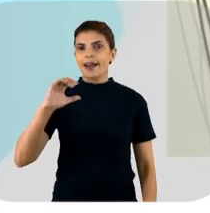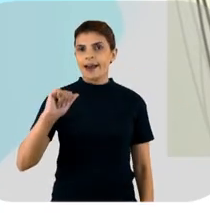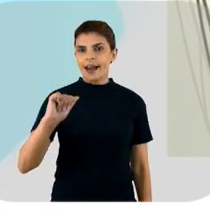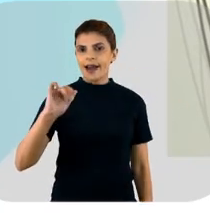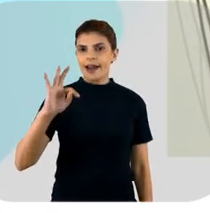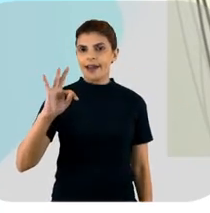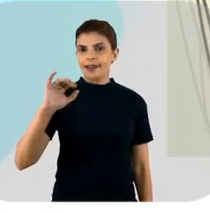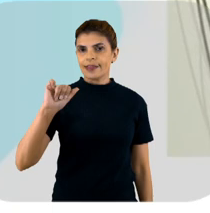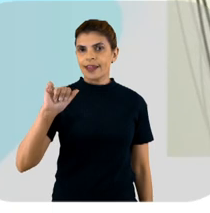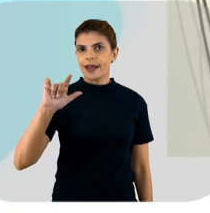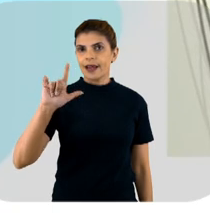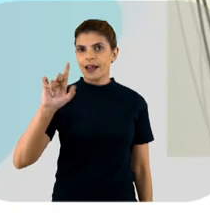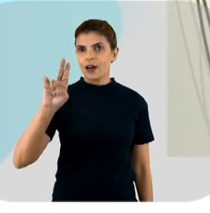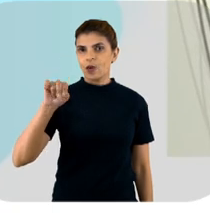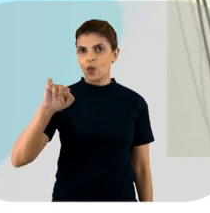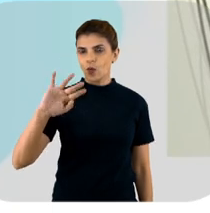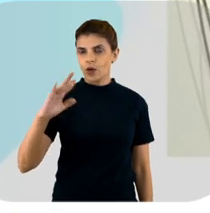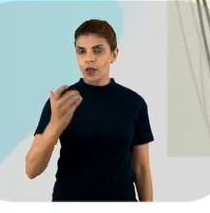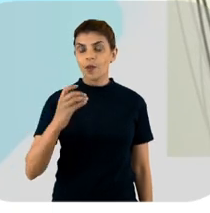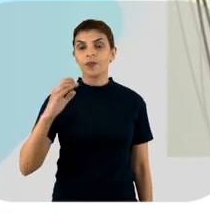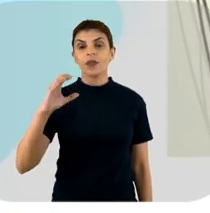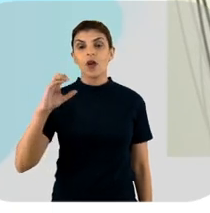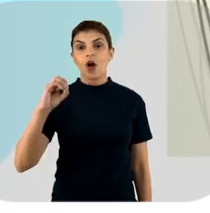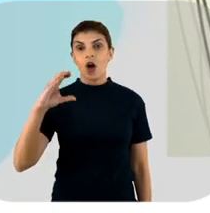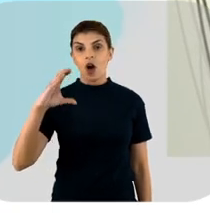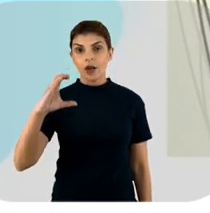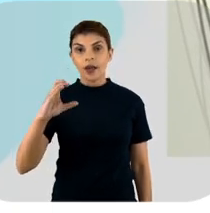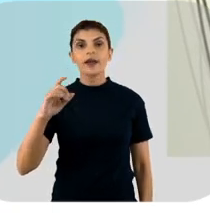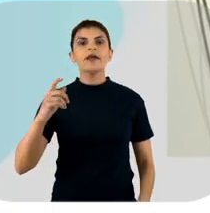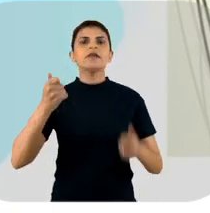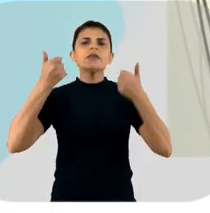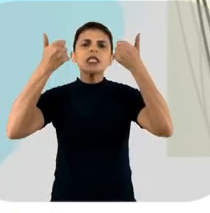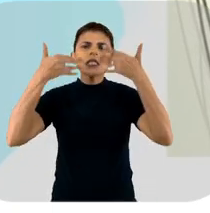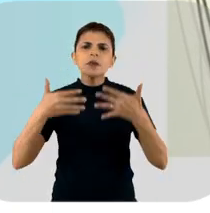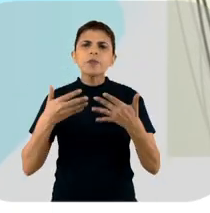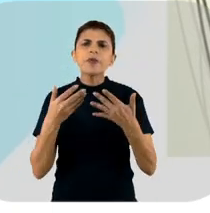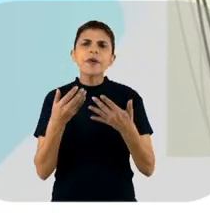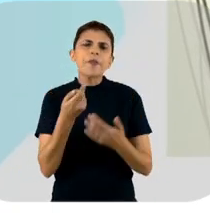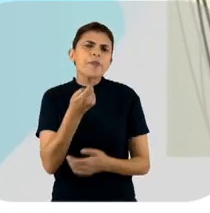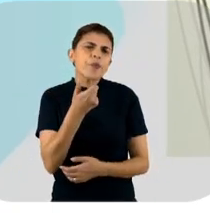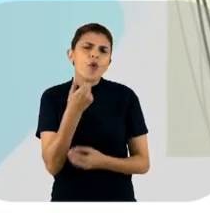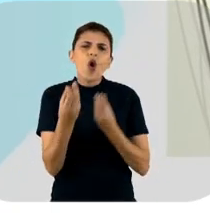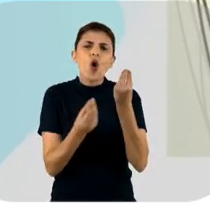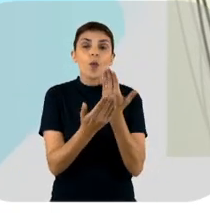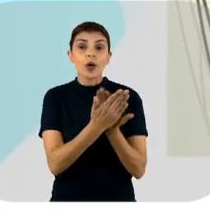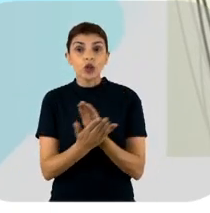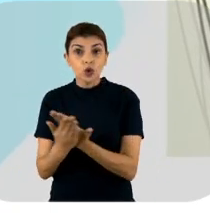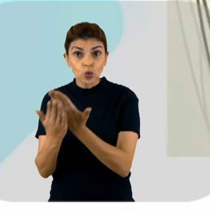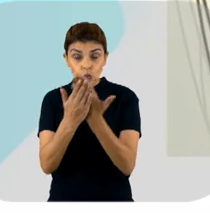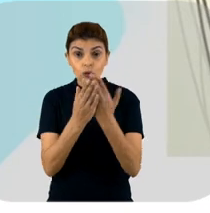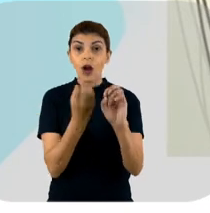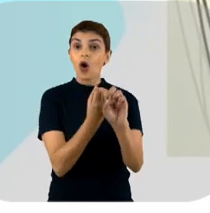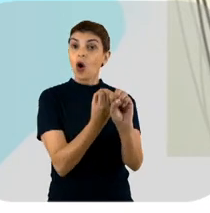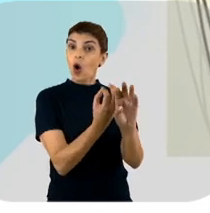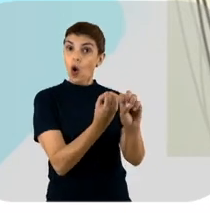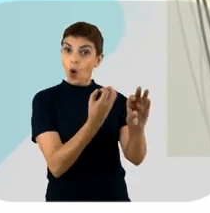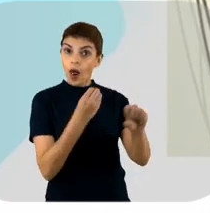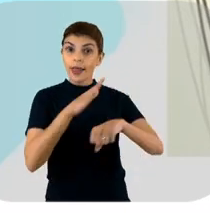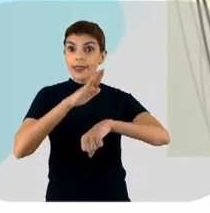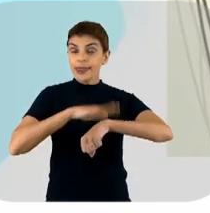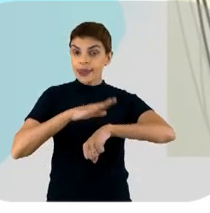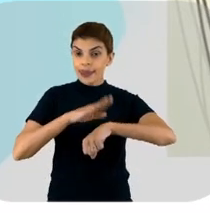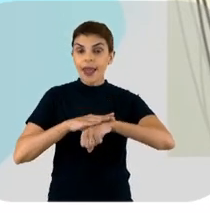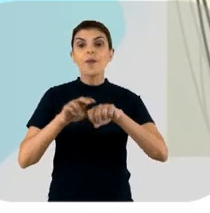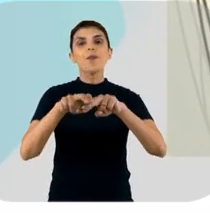Universidade à Distância da Catalunha, o UOC, que fala um pouco como estudar